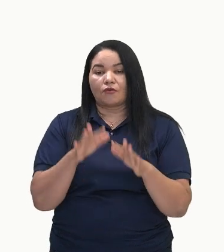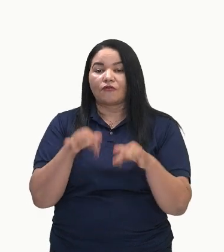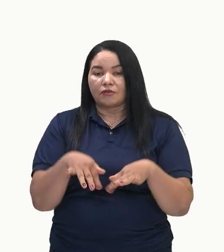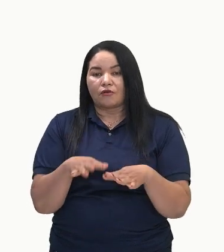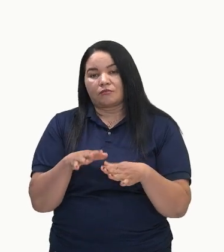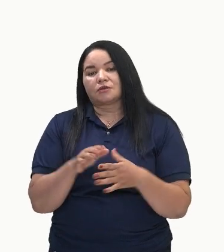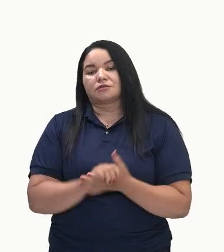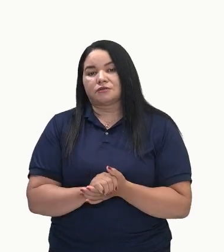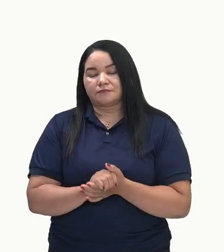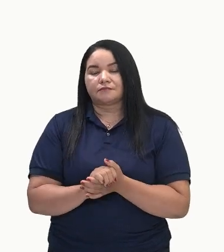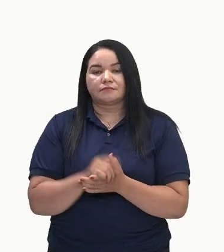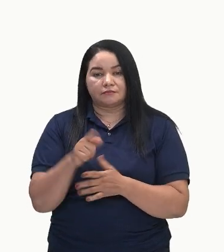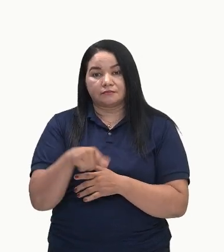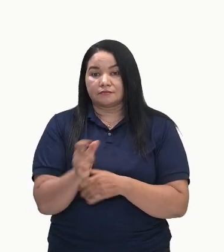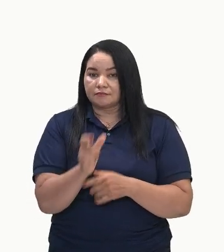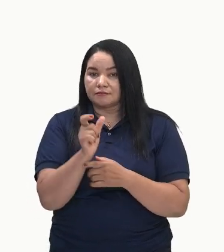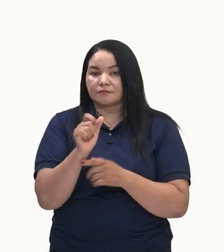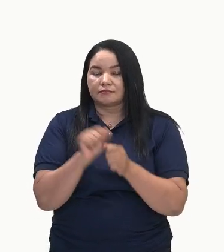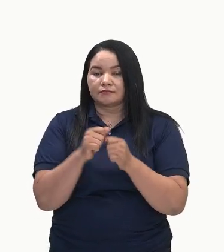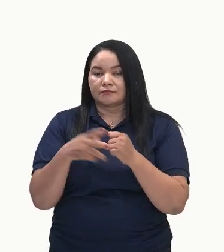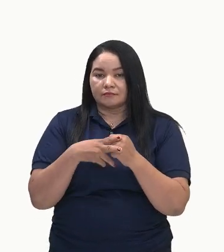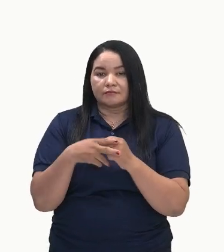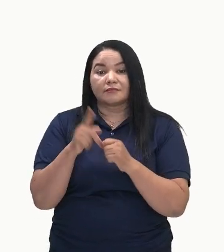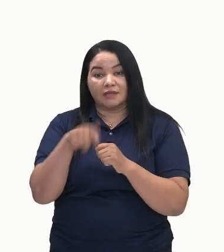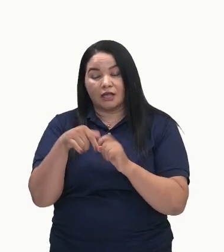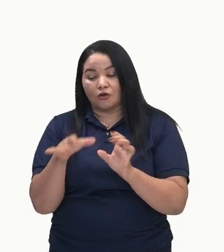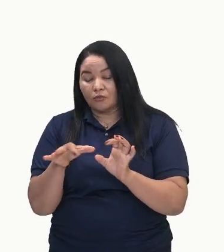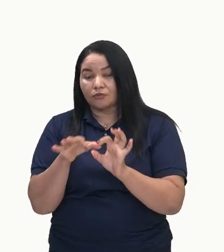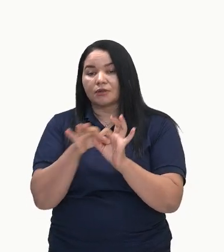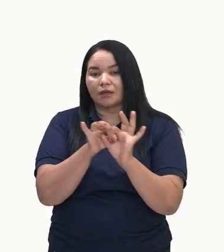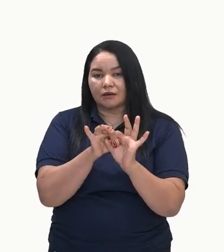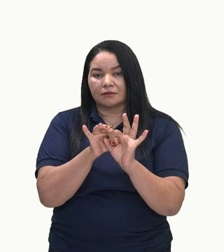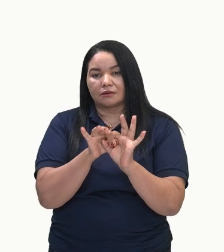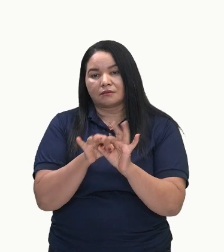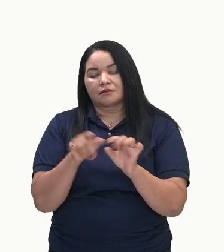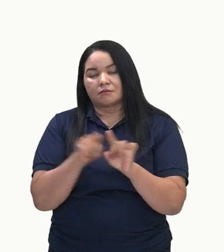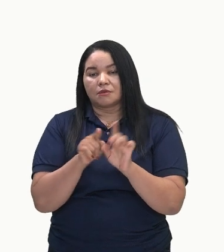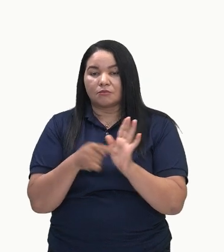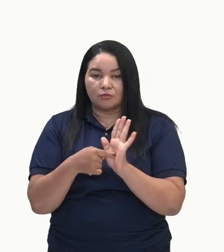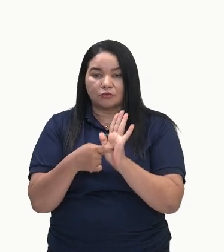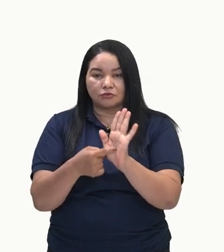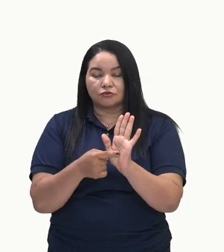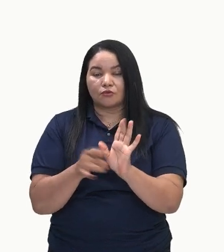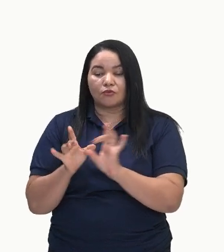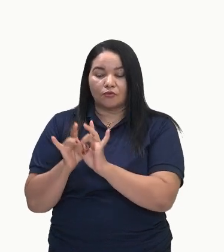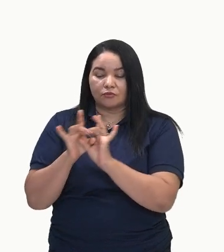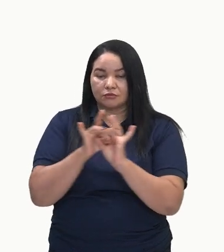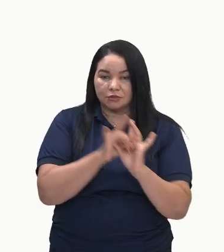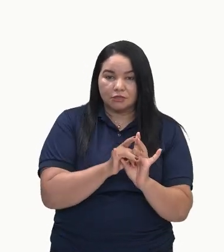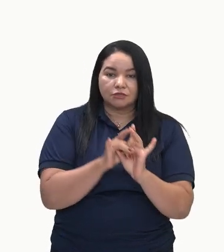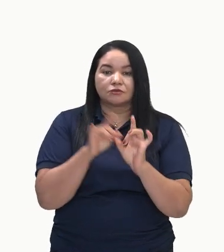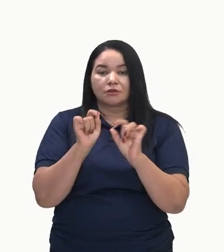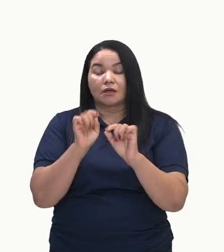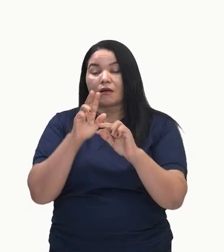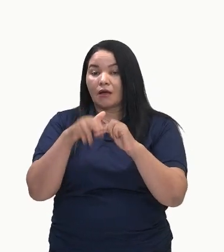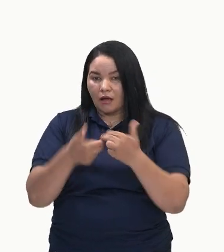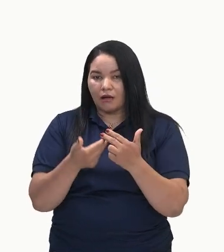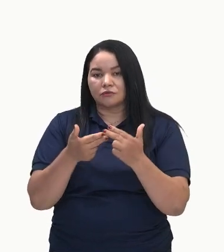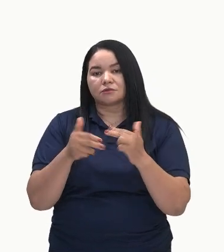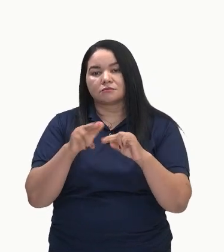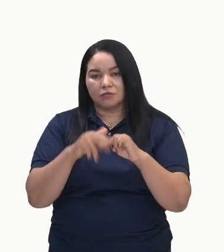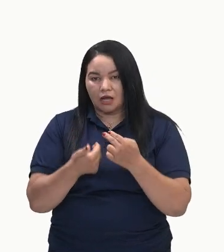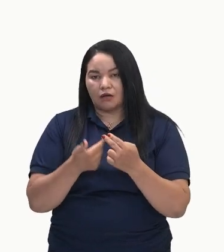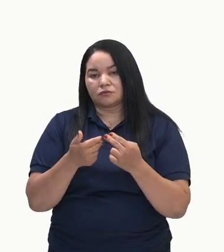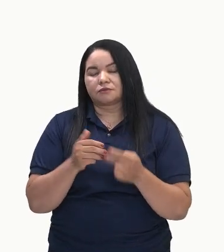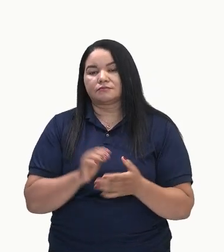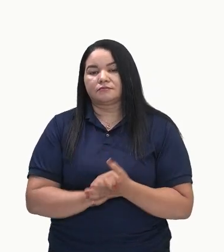palavra, então, né, um advérbio que conecta, indica no contexto uma relação de causa e efeito. Ele conecta